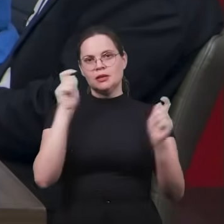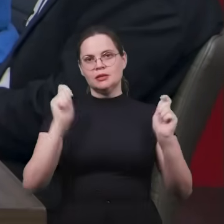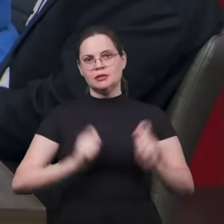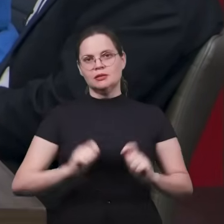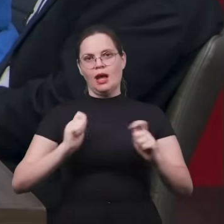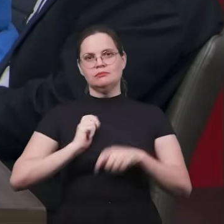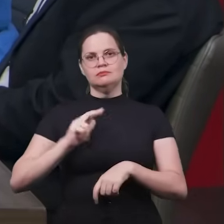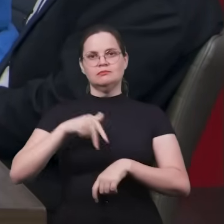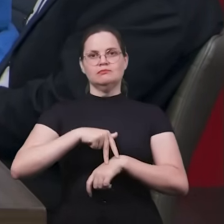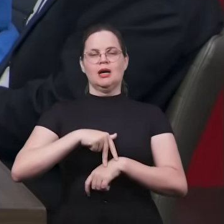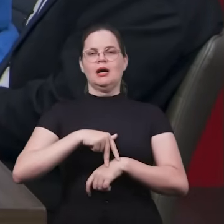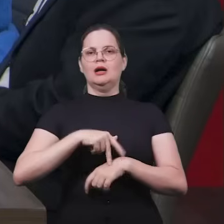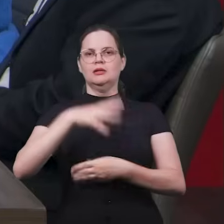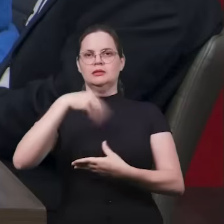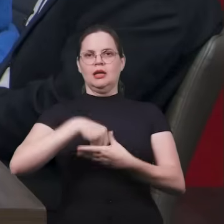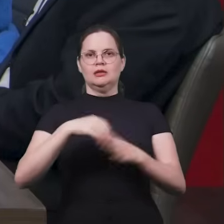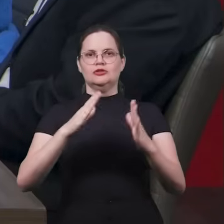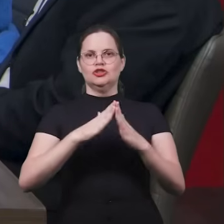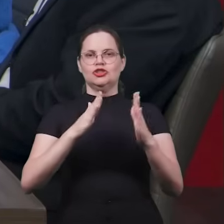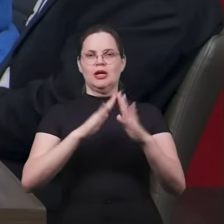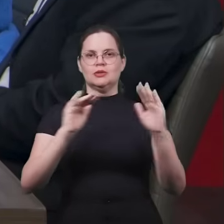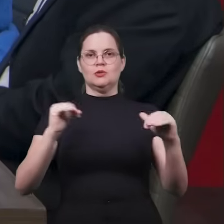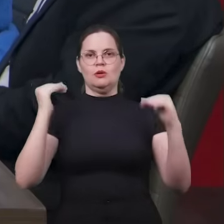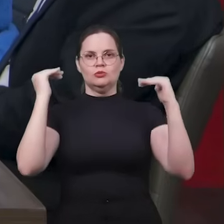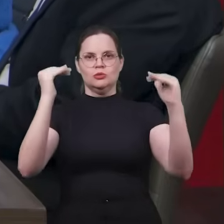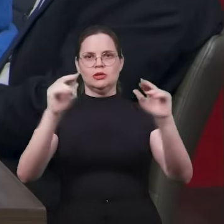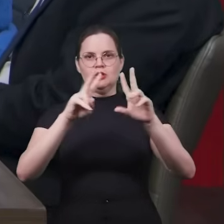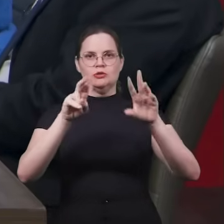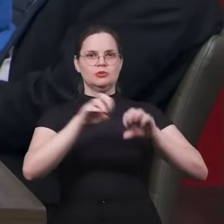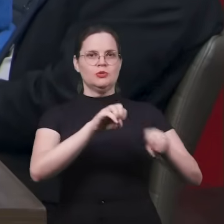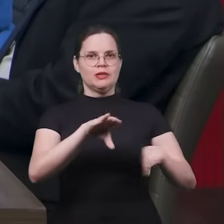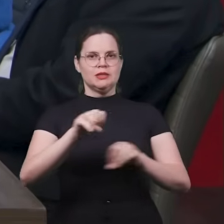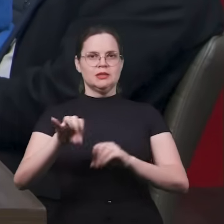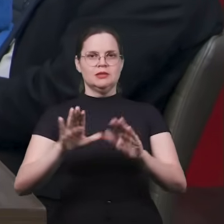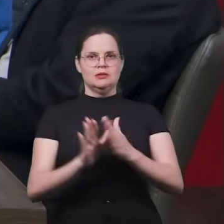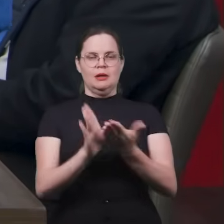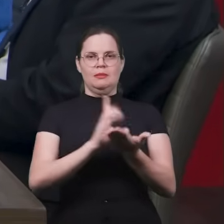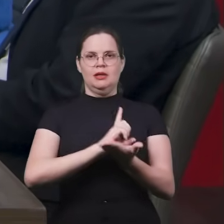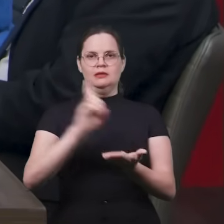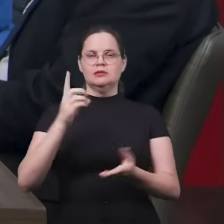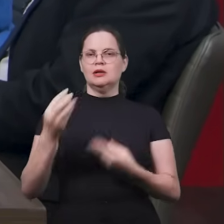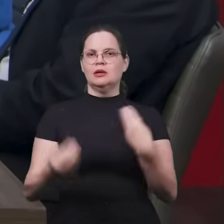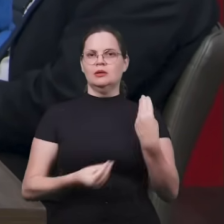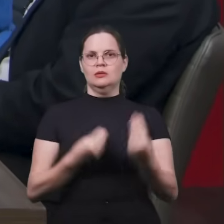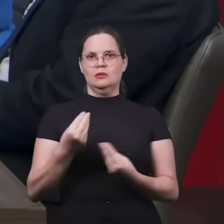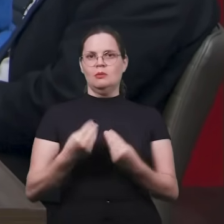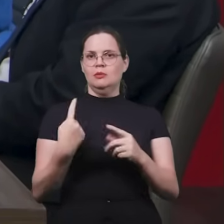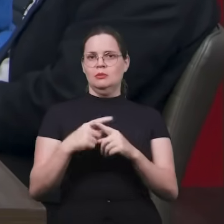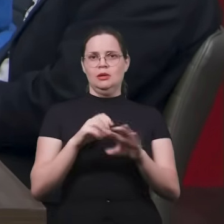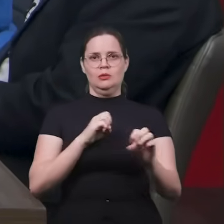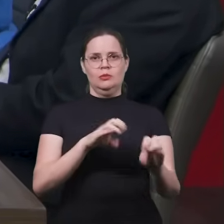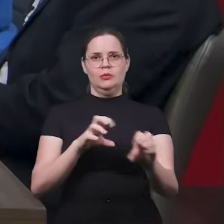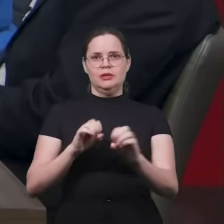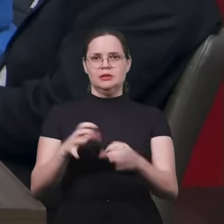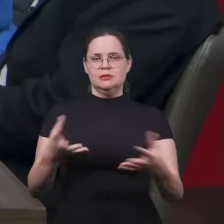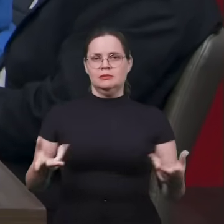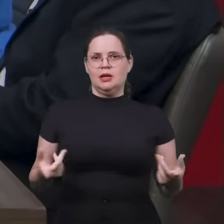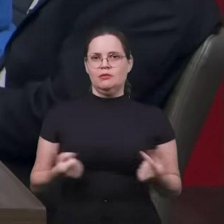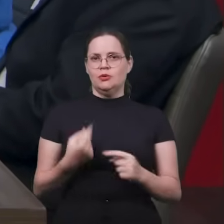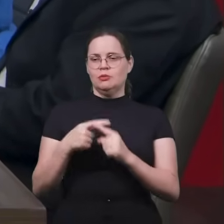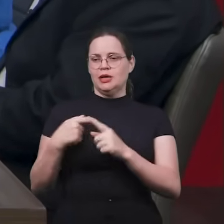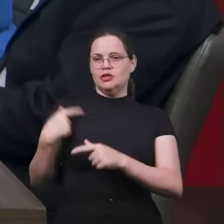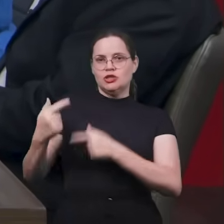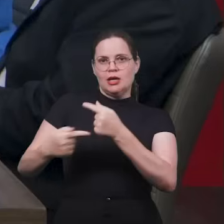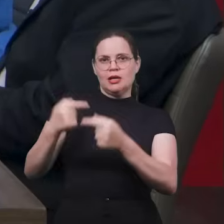se posicionar com a autoridade bíblica nos seus lares, para ter esse ensino tão precioso, né? Para que as